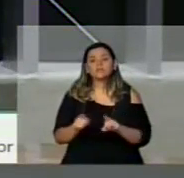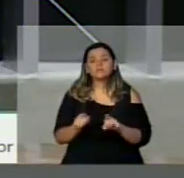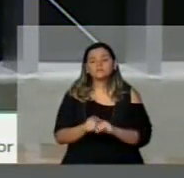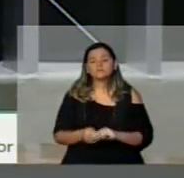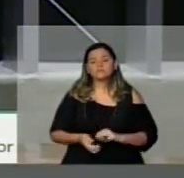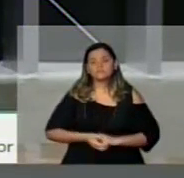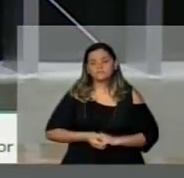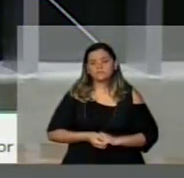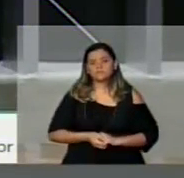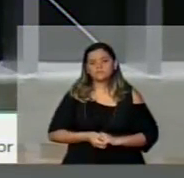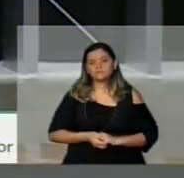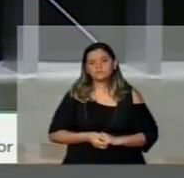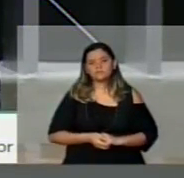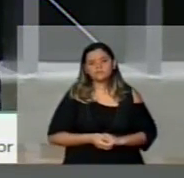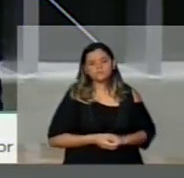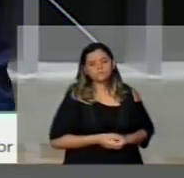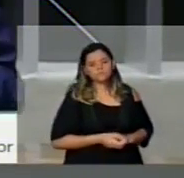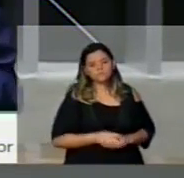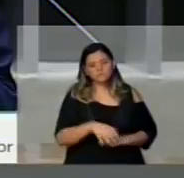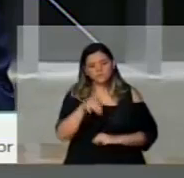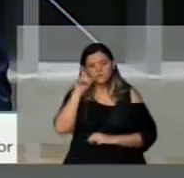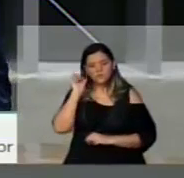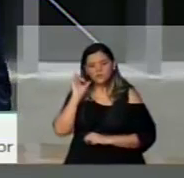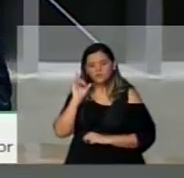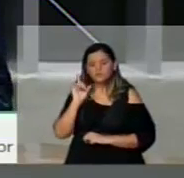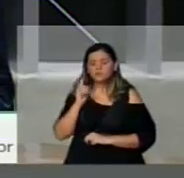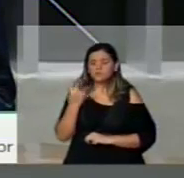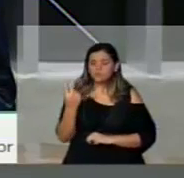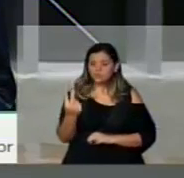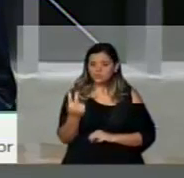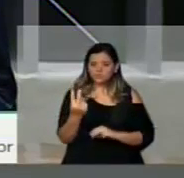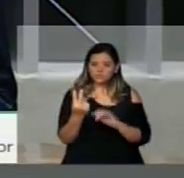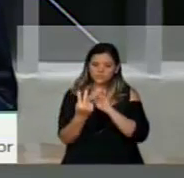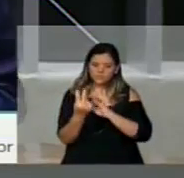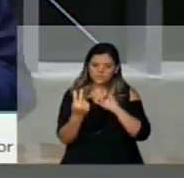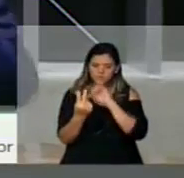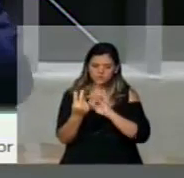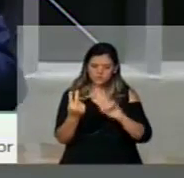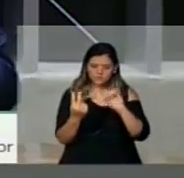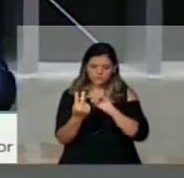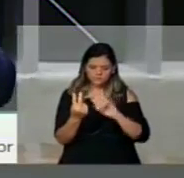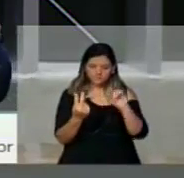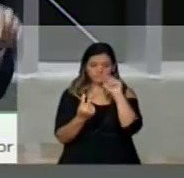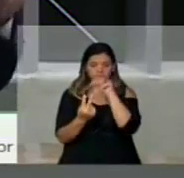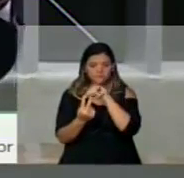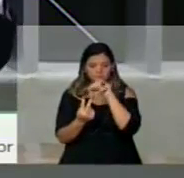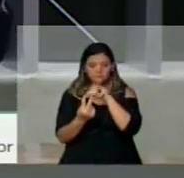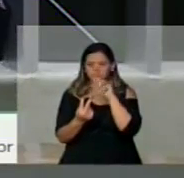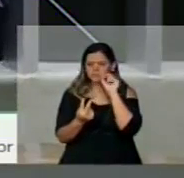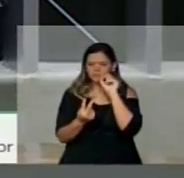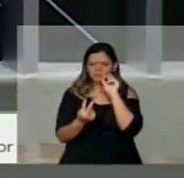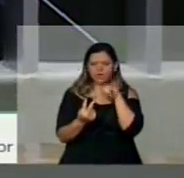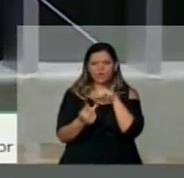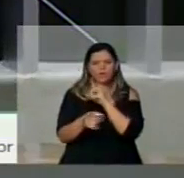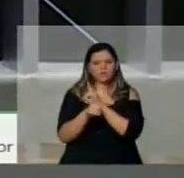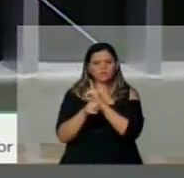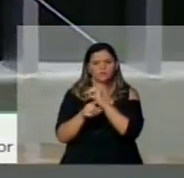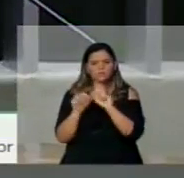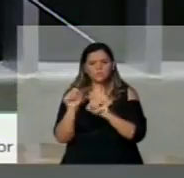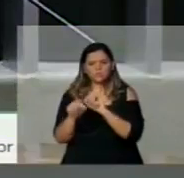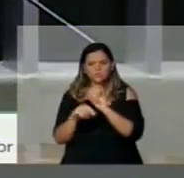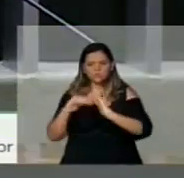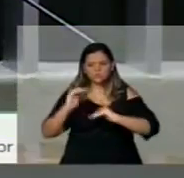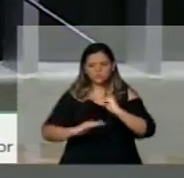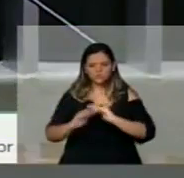senhores deputados e senadores, ontem nós tivemos duas informações importantes. Primeiro, a investigação sobre a corrupção